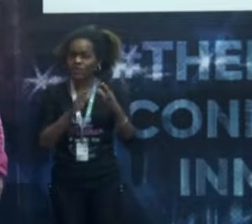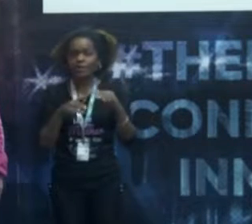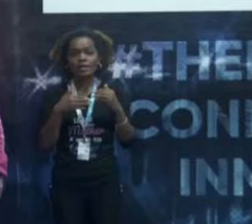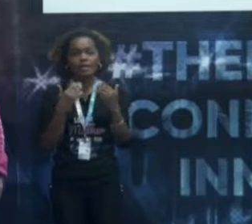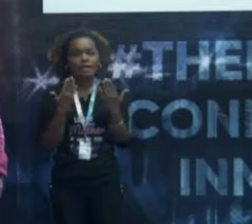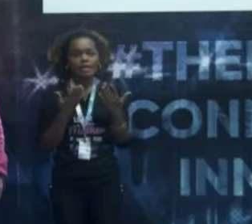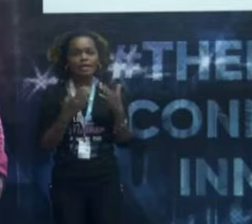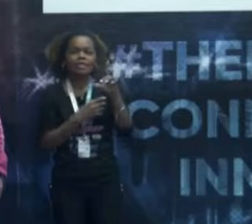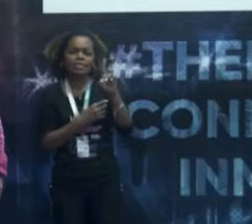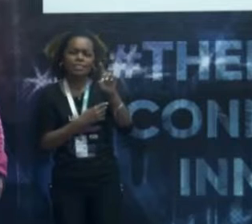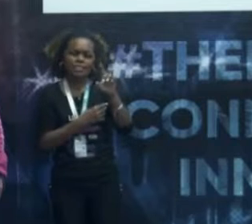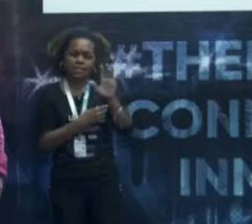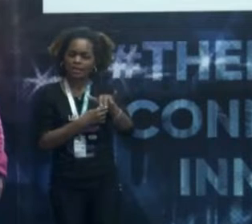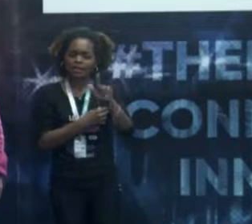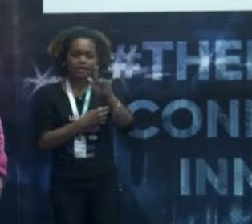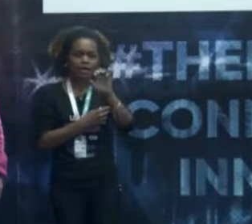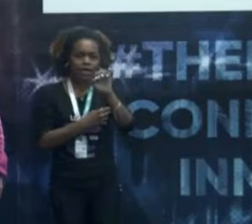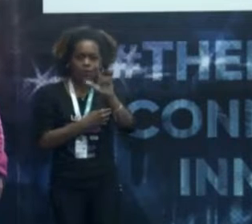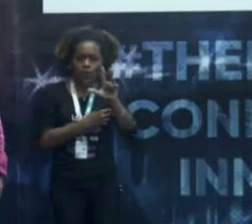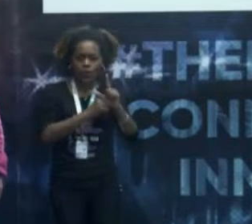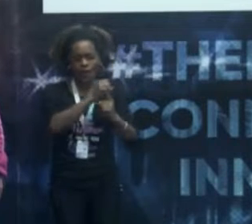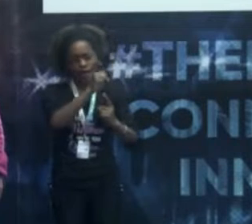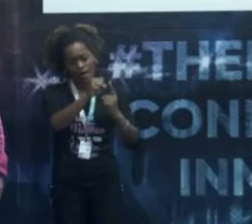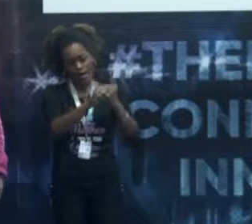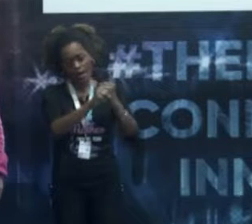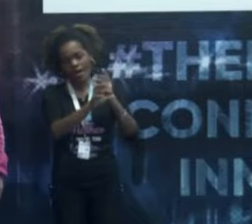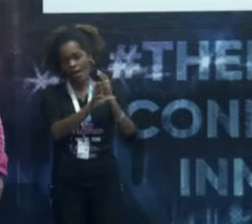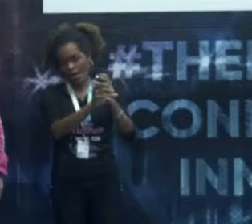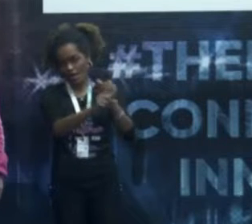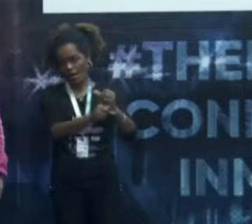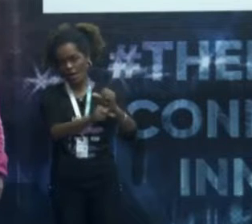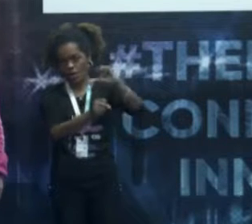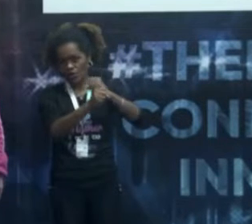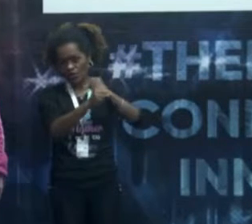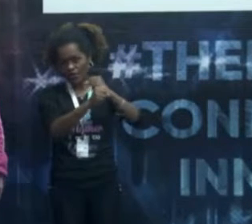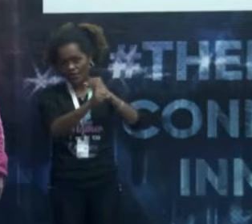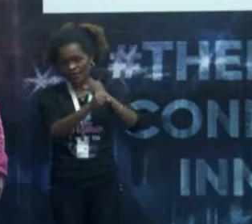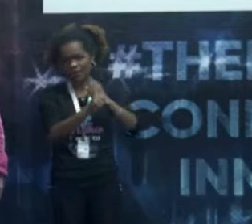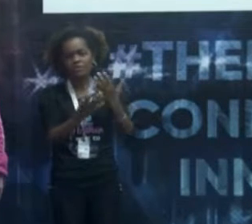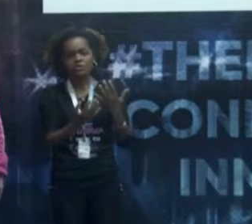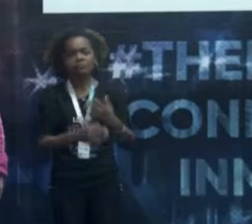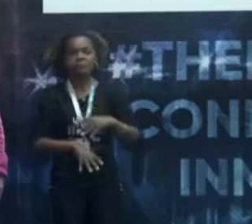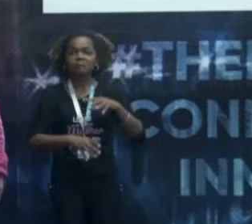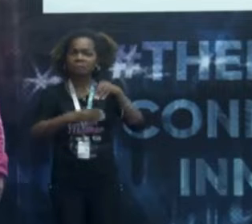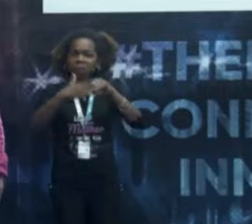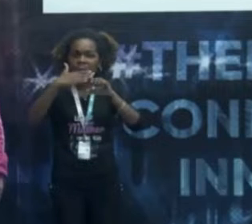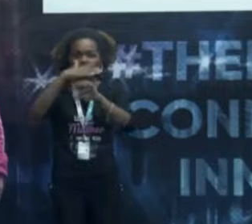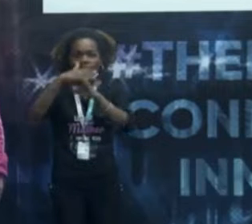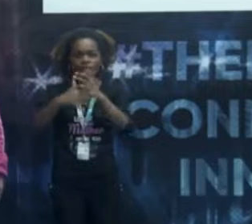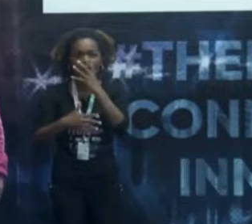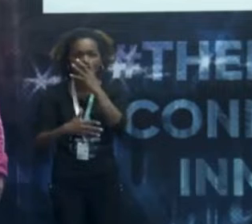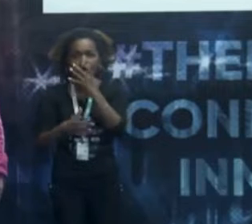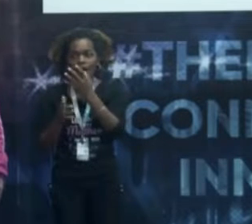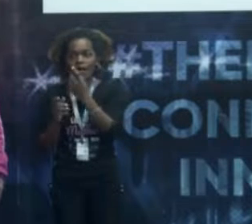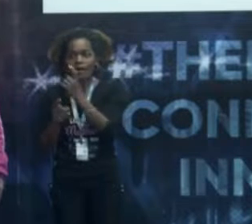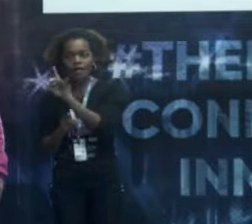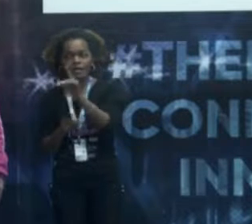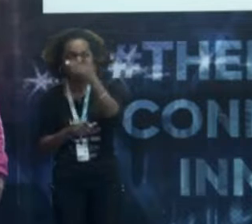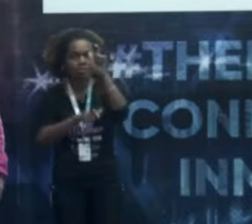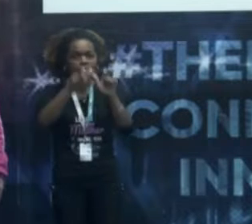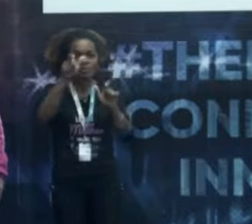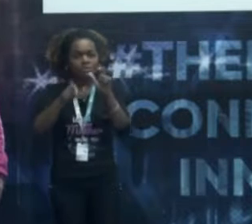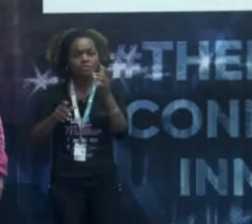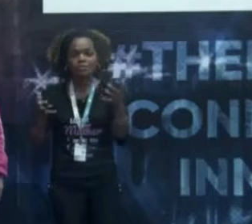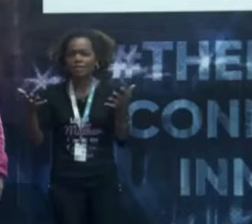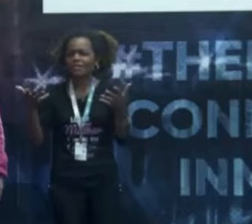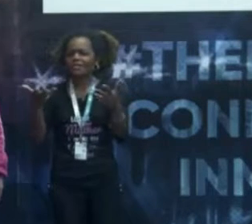trabalhei 9 anos na Gol, então com esse tema, conheci pessoas incríveis lá, assim que e foi lá que eu aprendi